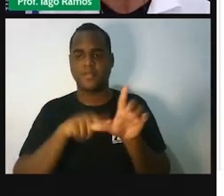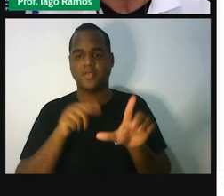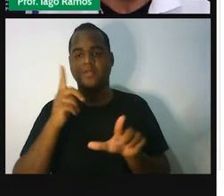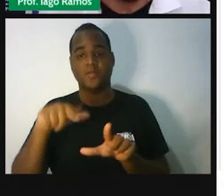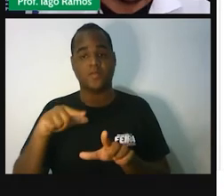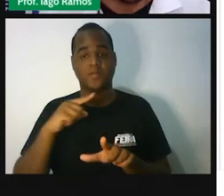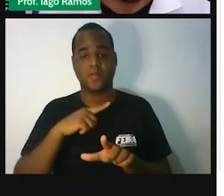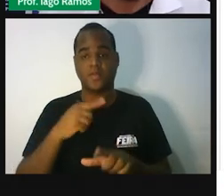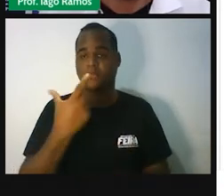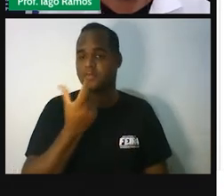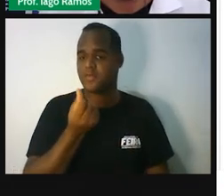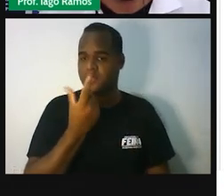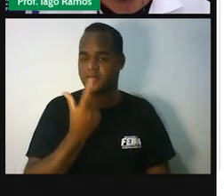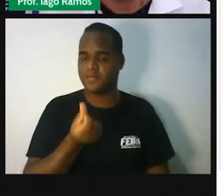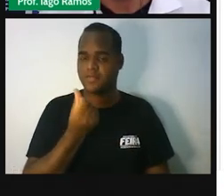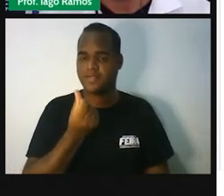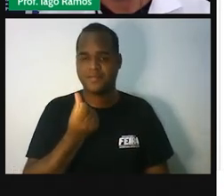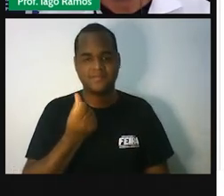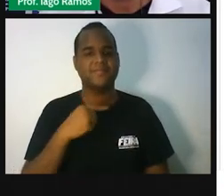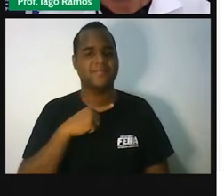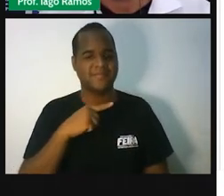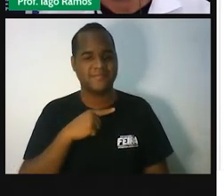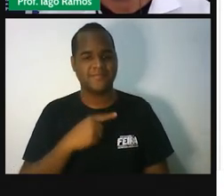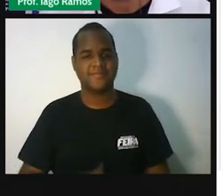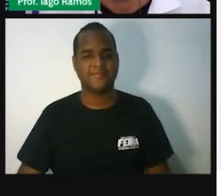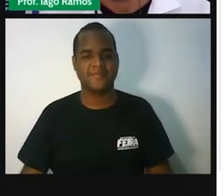novo, 26, certo?